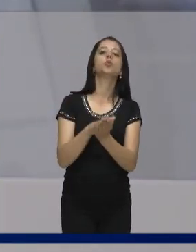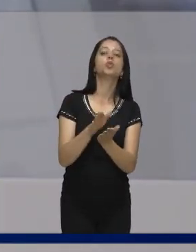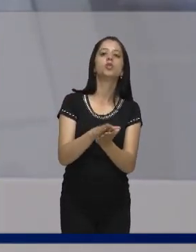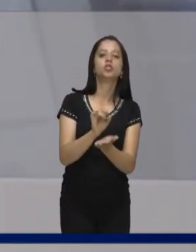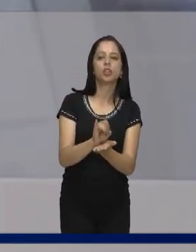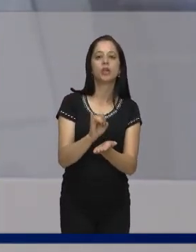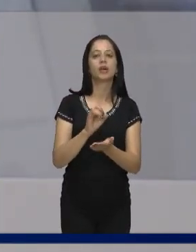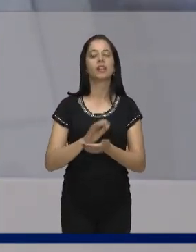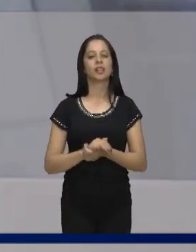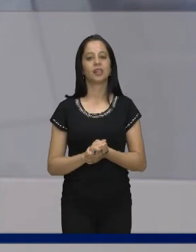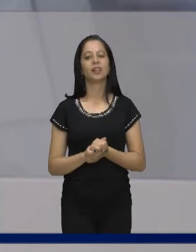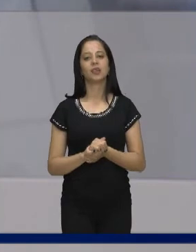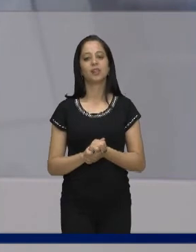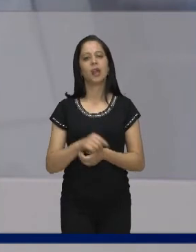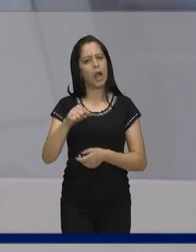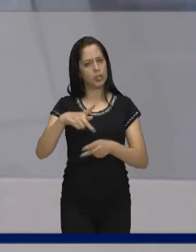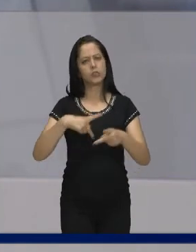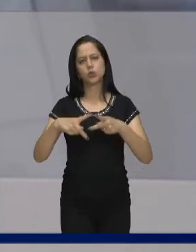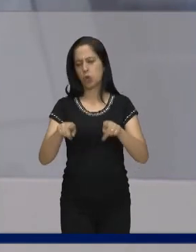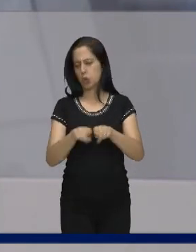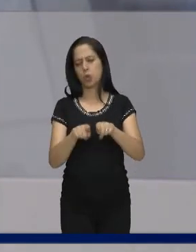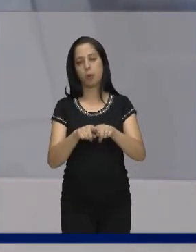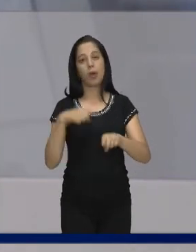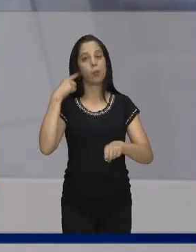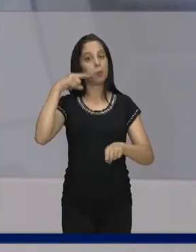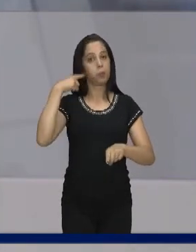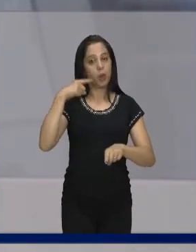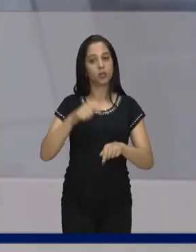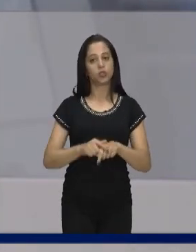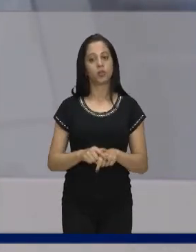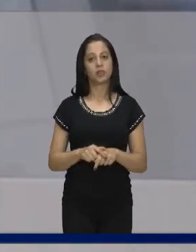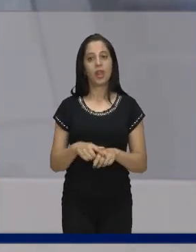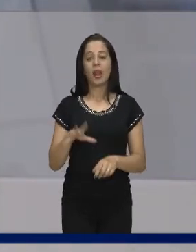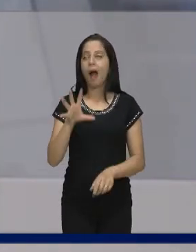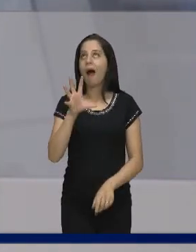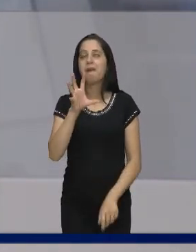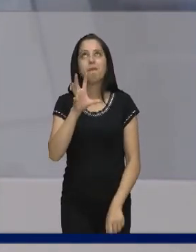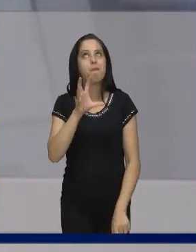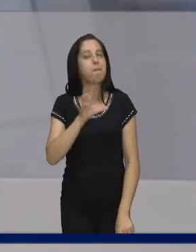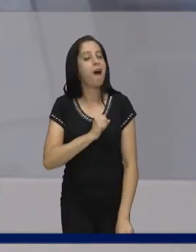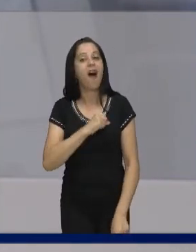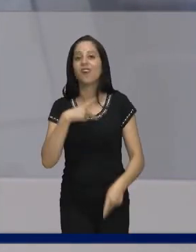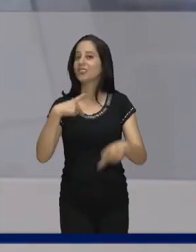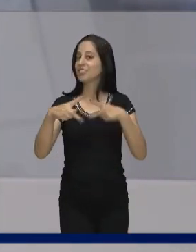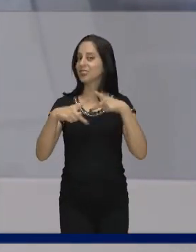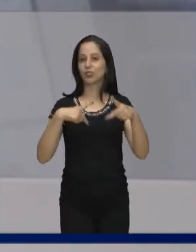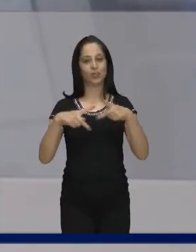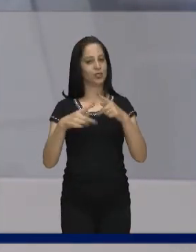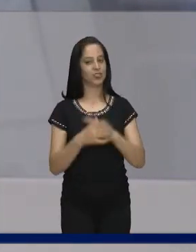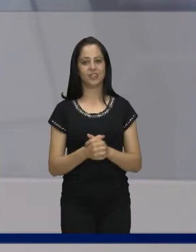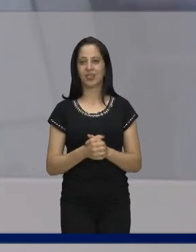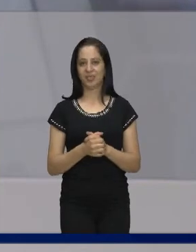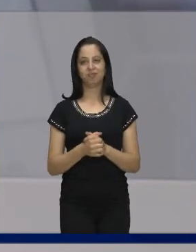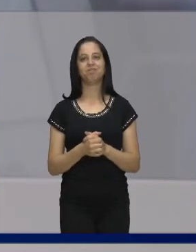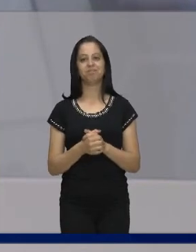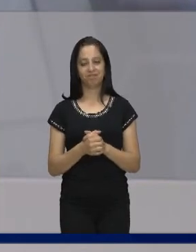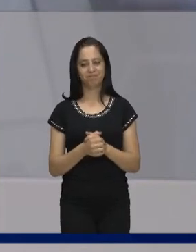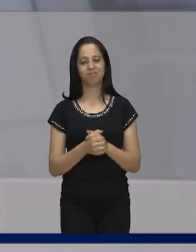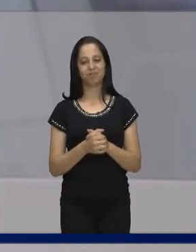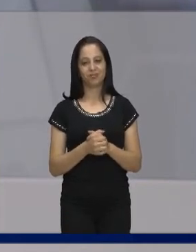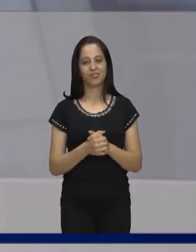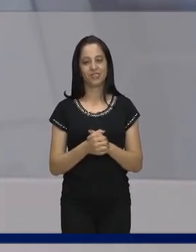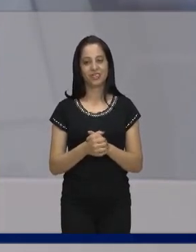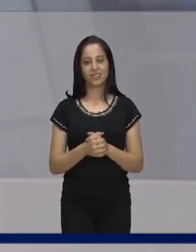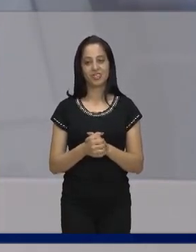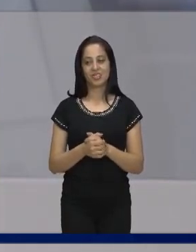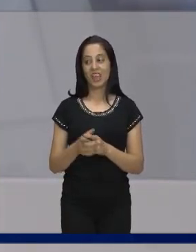procurador, trabalhou aqui em São José também como advogado. Amava São José como nunca, como poucos. Ele